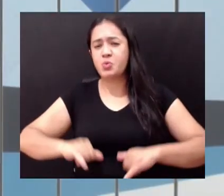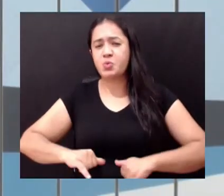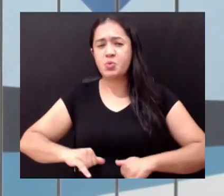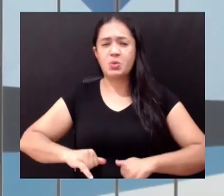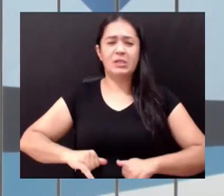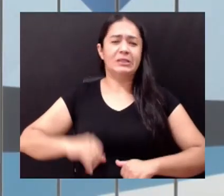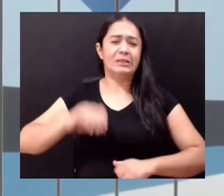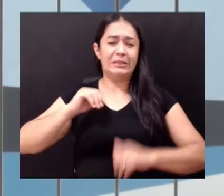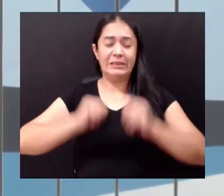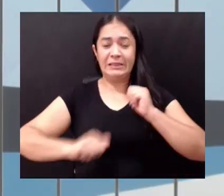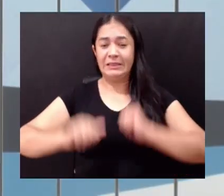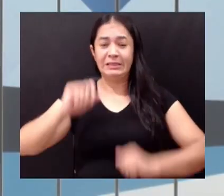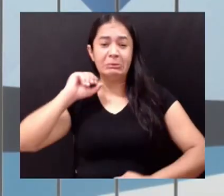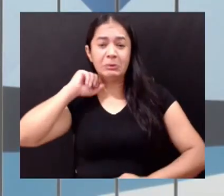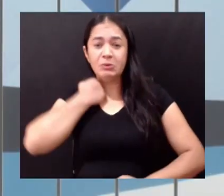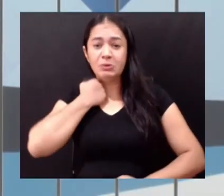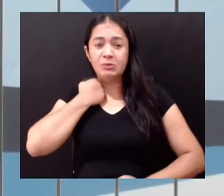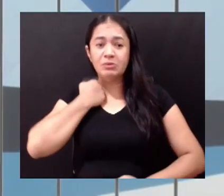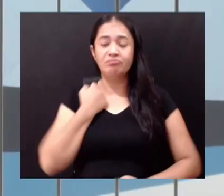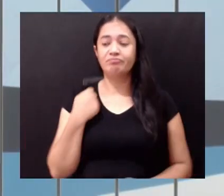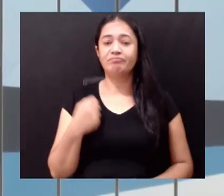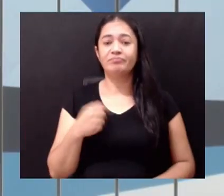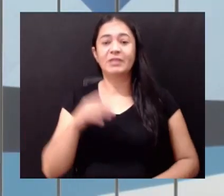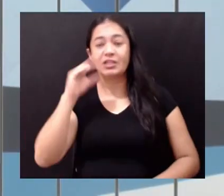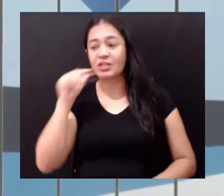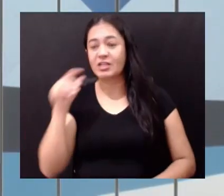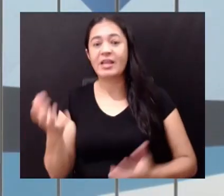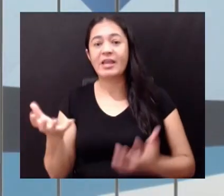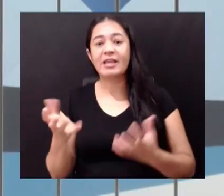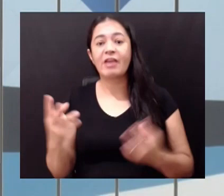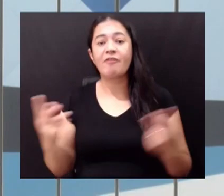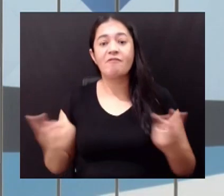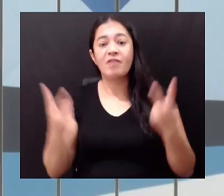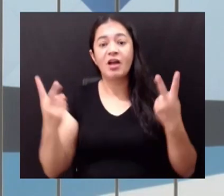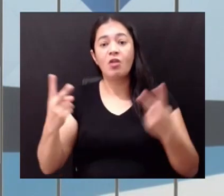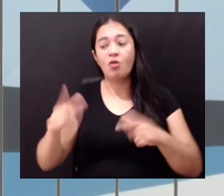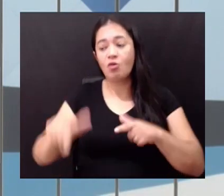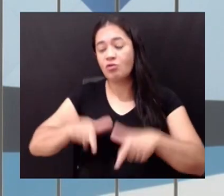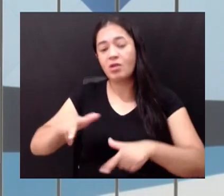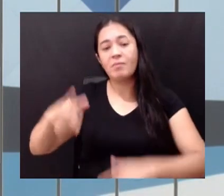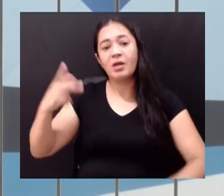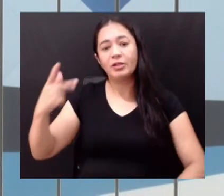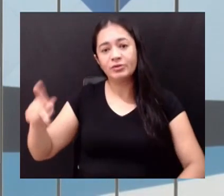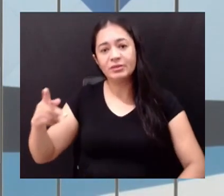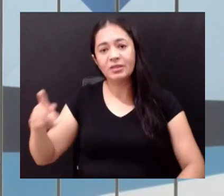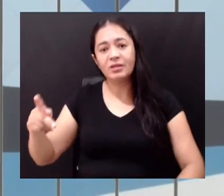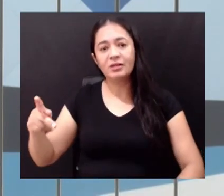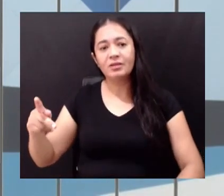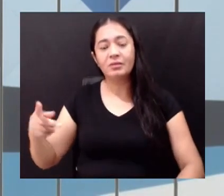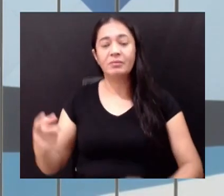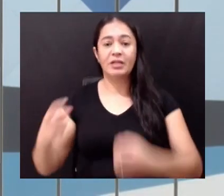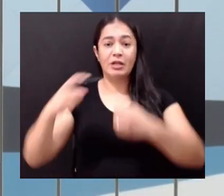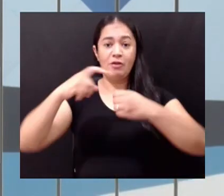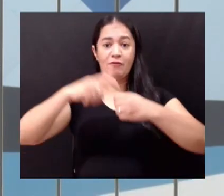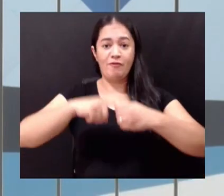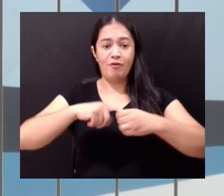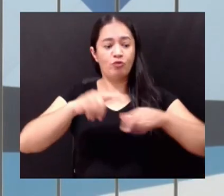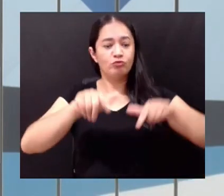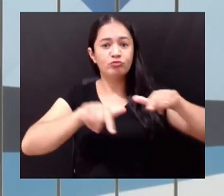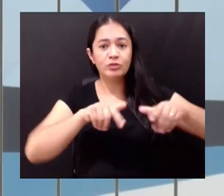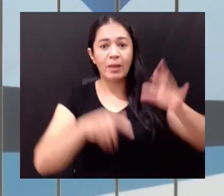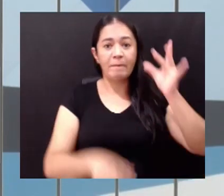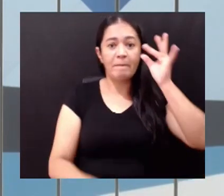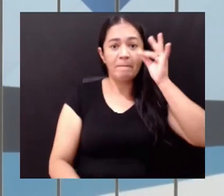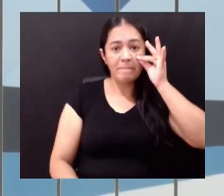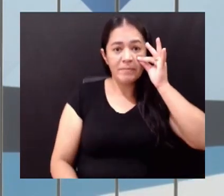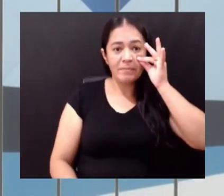esses colaboradores, eles querem ver valor no que eles estão fazendo. Então, para que ele volte para o trabalho, especialmente para o trabalho presencial, e para que ele se mantenha